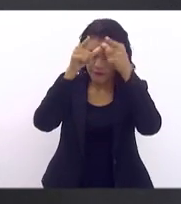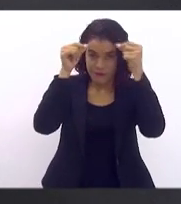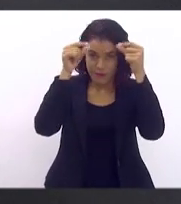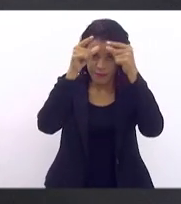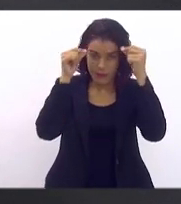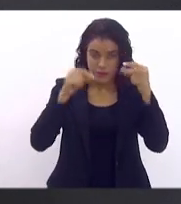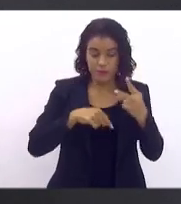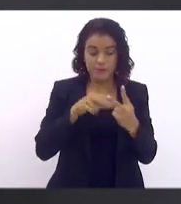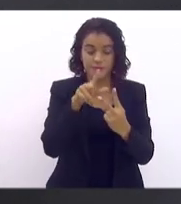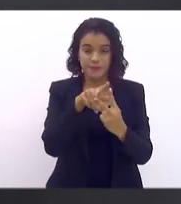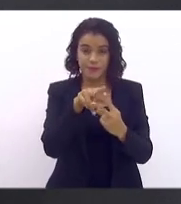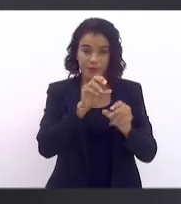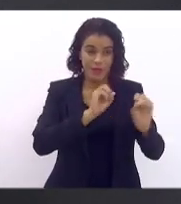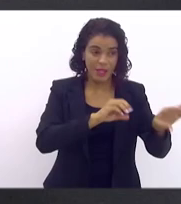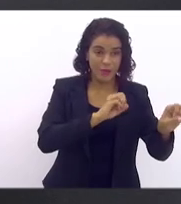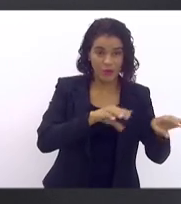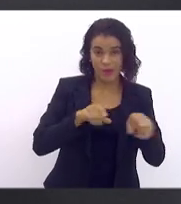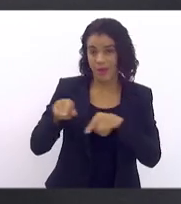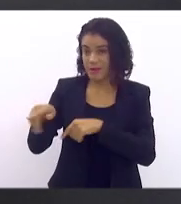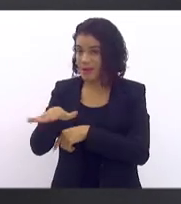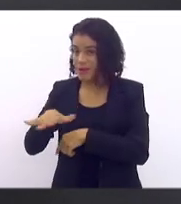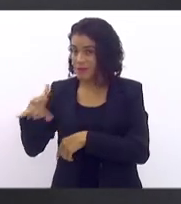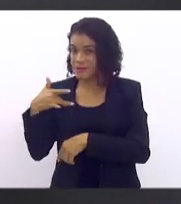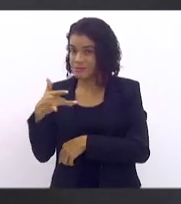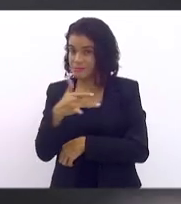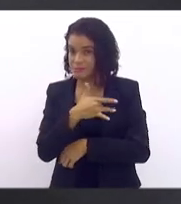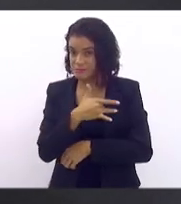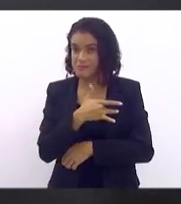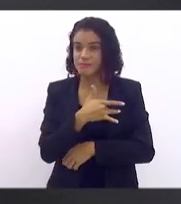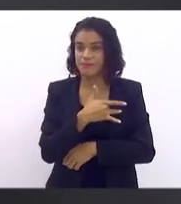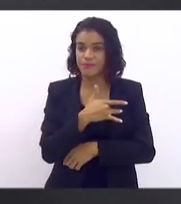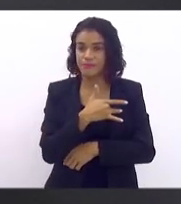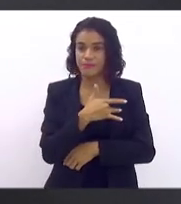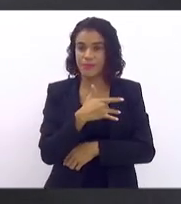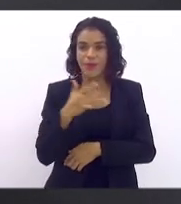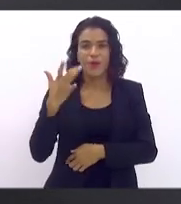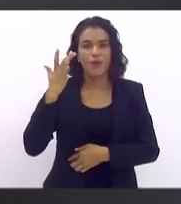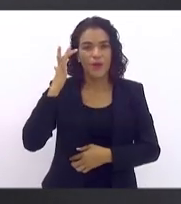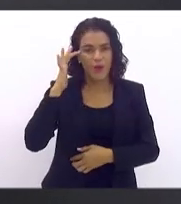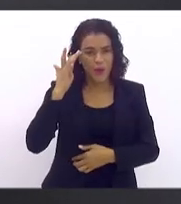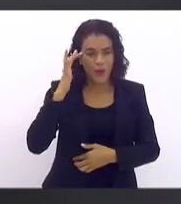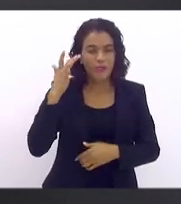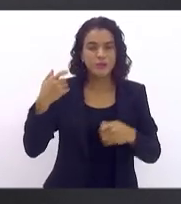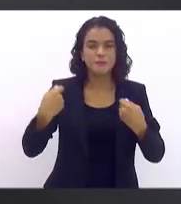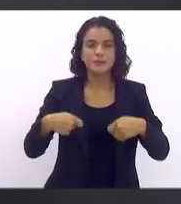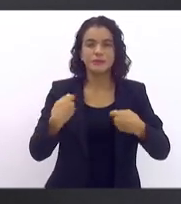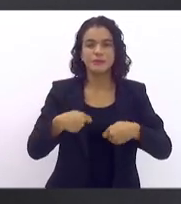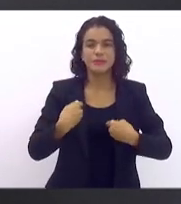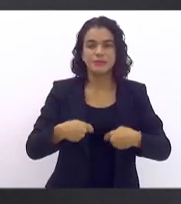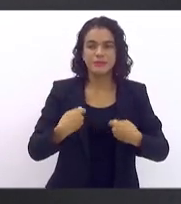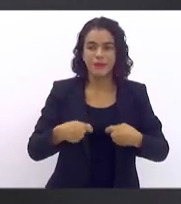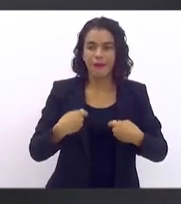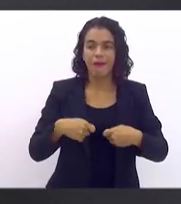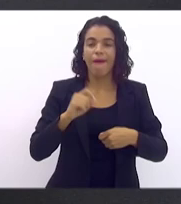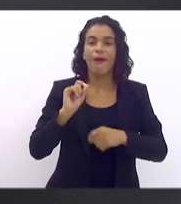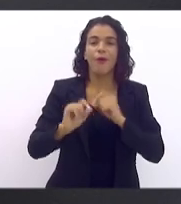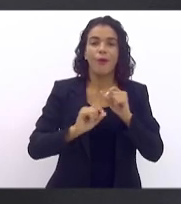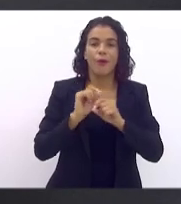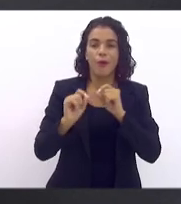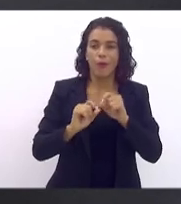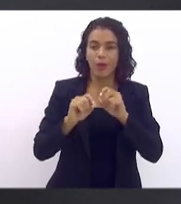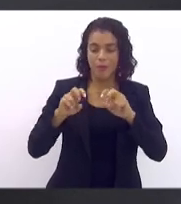duas pontas, na área da educação e na área da saúde, acho que o que a gente tem que fazer é ter uma